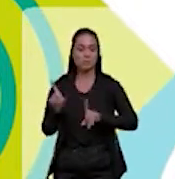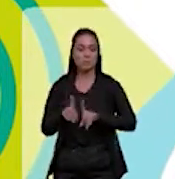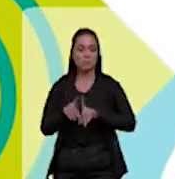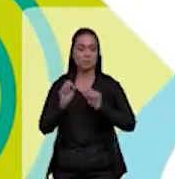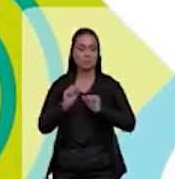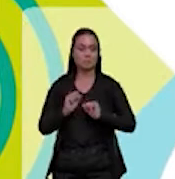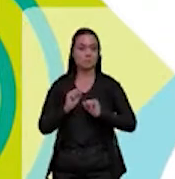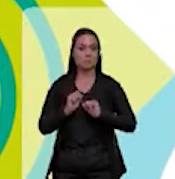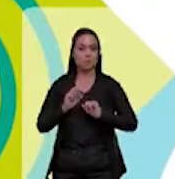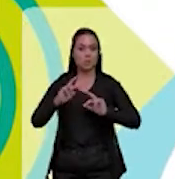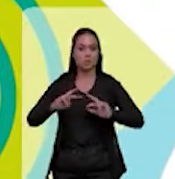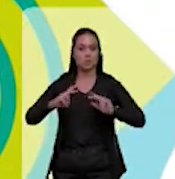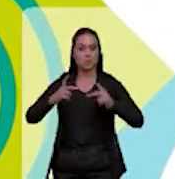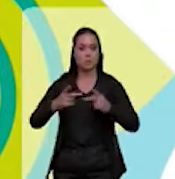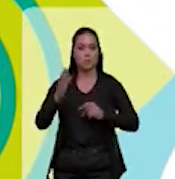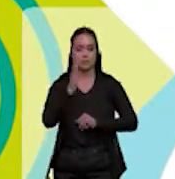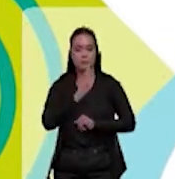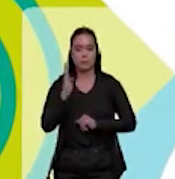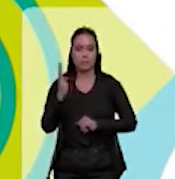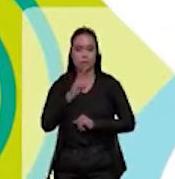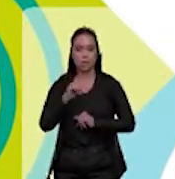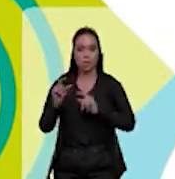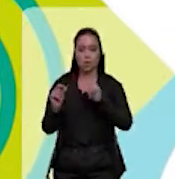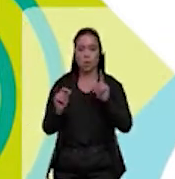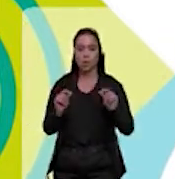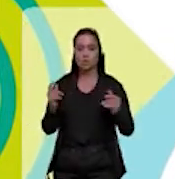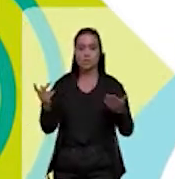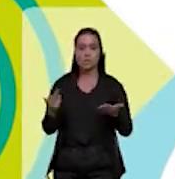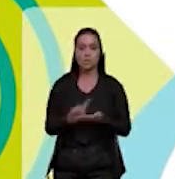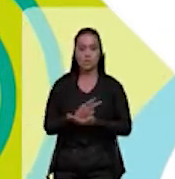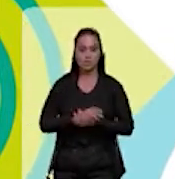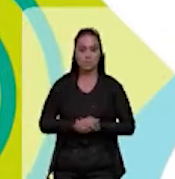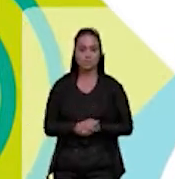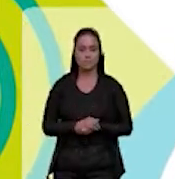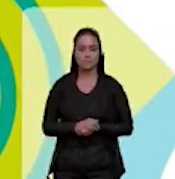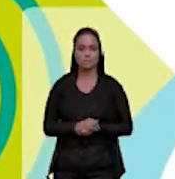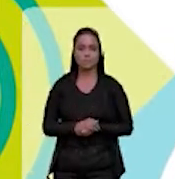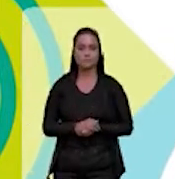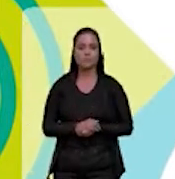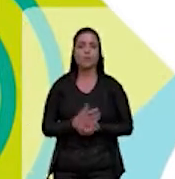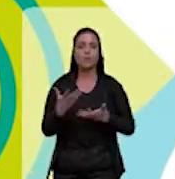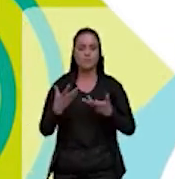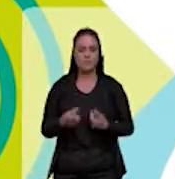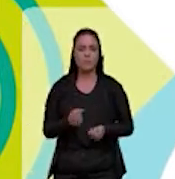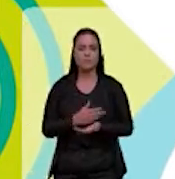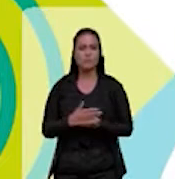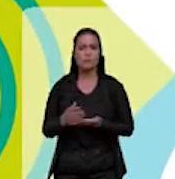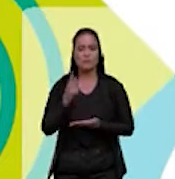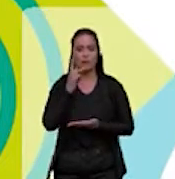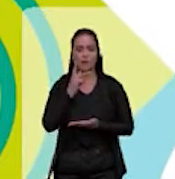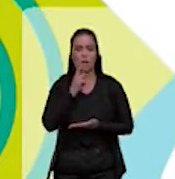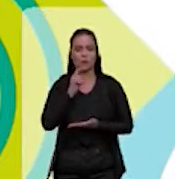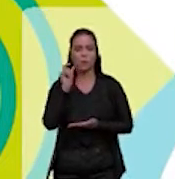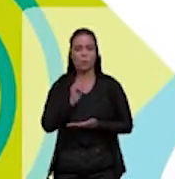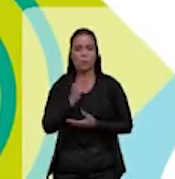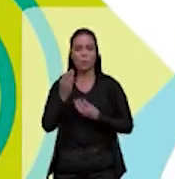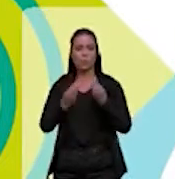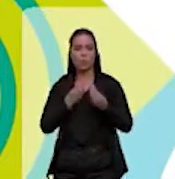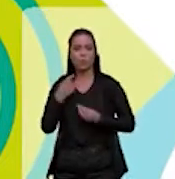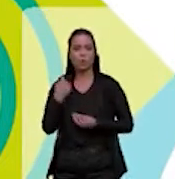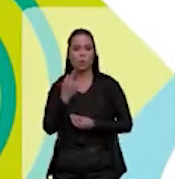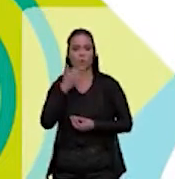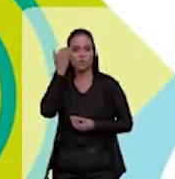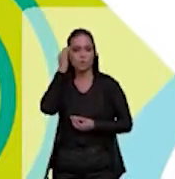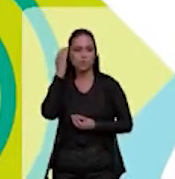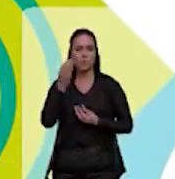possíveis dos possíveis desdobramentos dessa biblioteca em outras ações não vamos começar falando um pouquinho do que